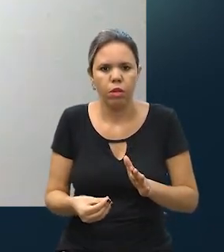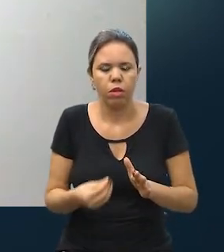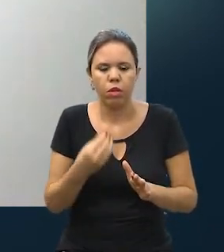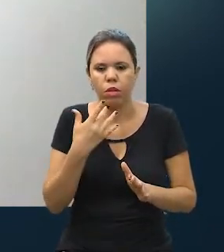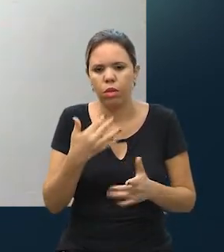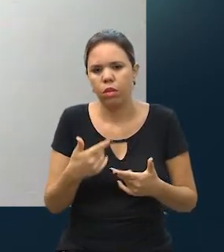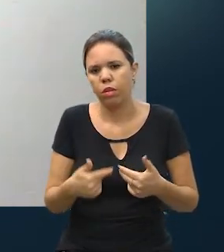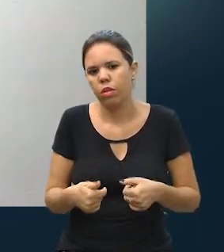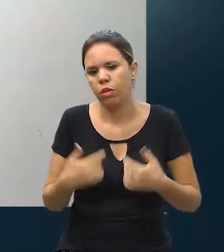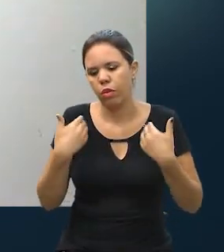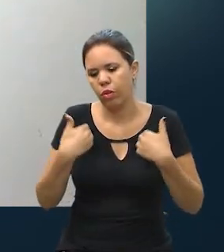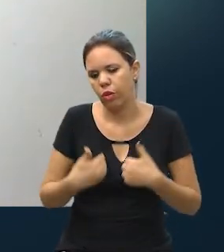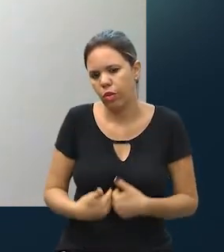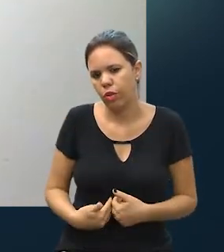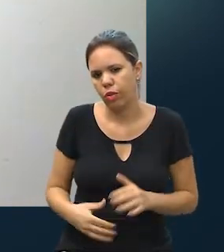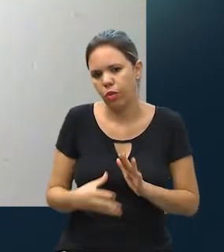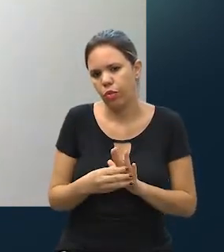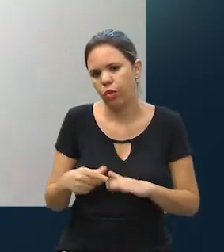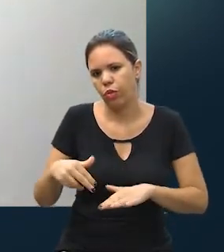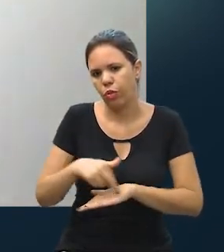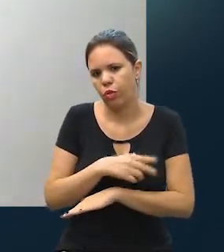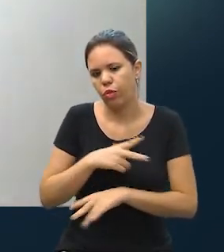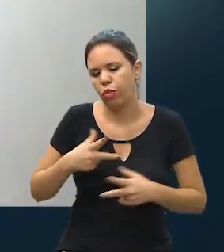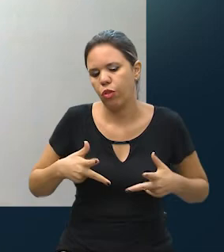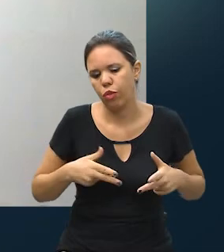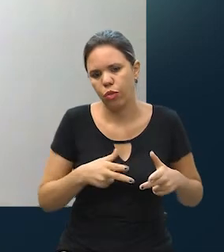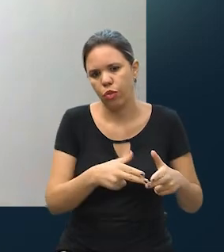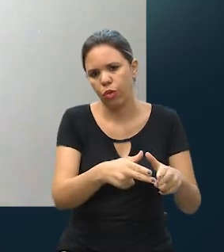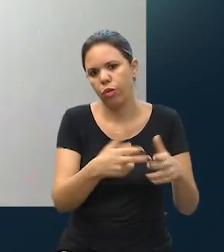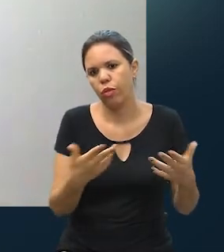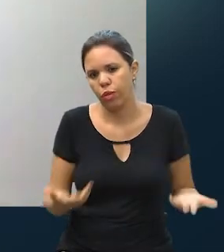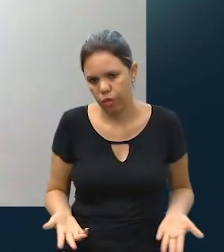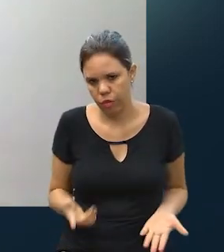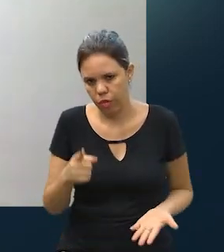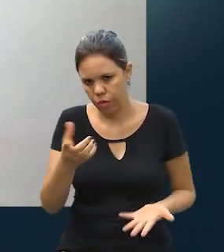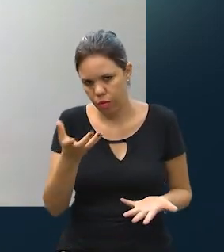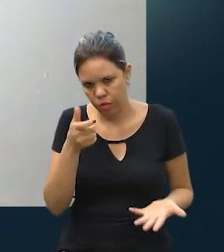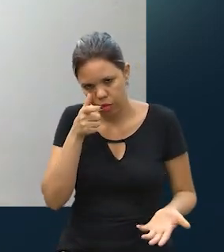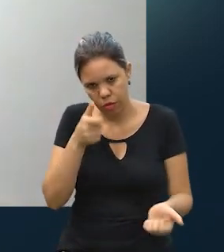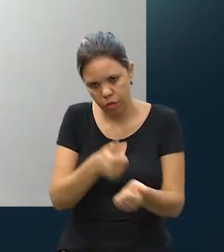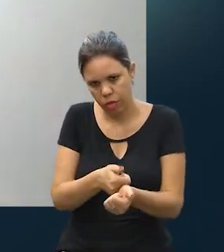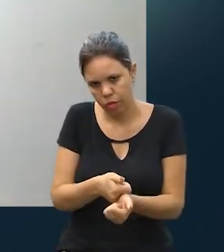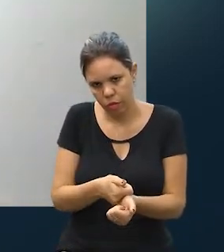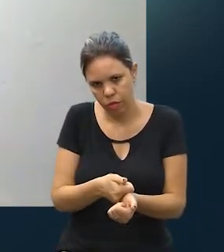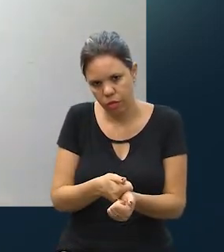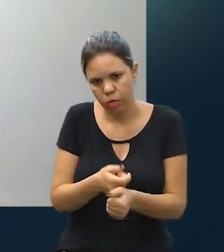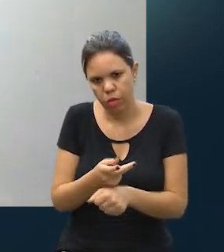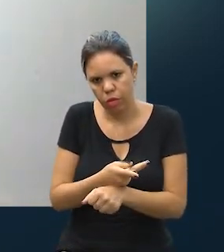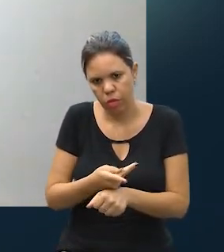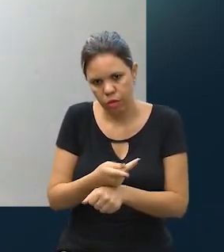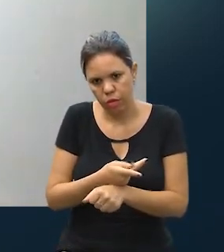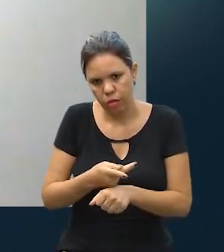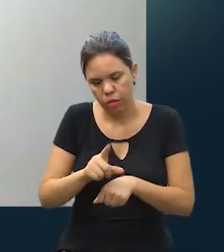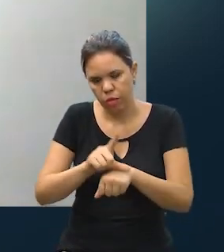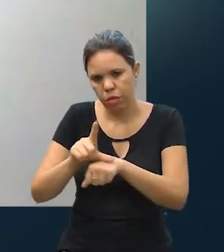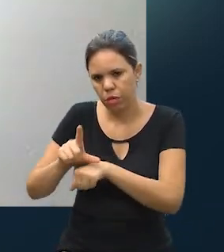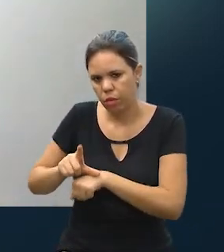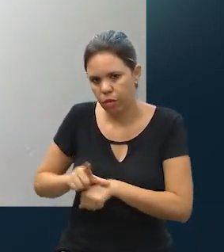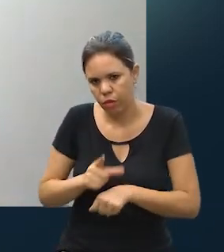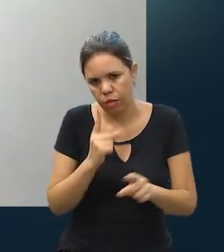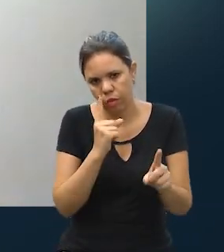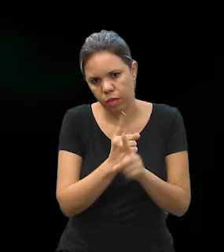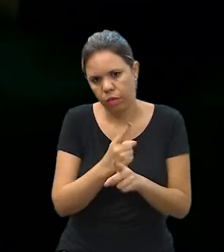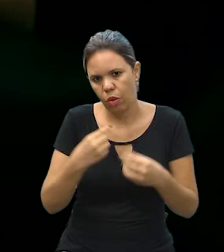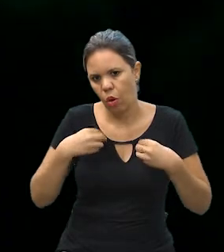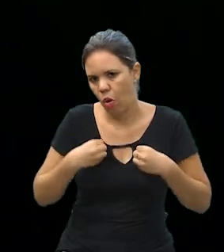de estampa, de estilo, de cortes, enfim, você quer acompanhar. Aí você vai procurar nas lojas, você